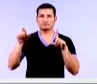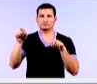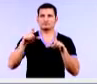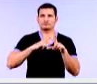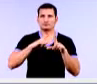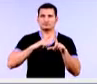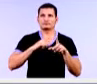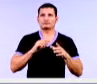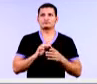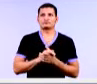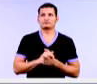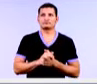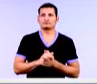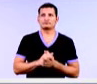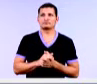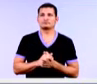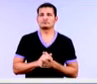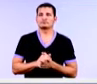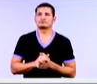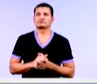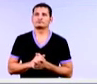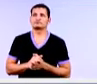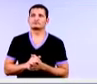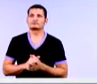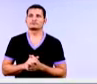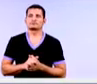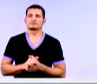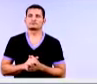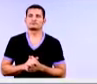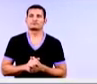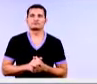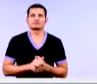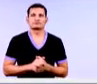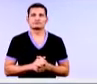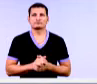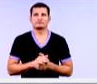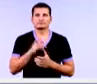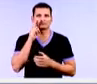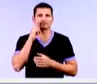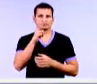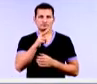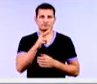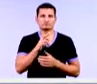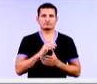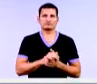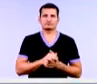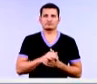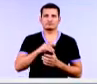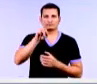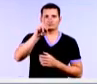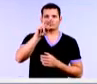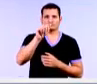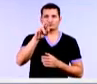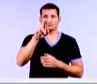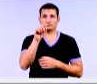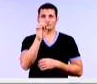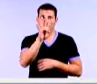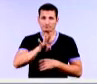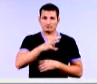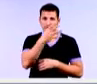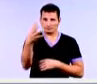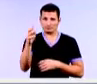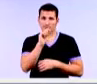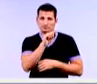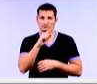nome aqui, olá Alisson, e conclui a execução. Observa um detalhe, olha aqui nas variáveis, no local das variáveis.